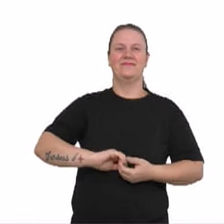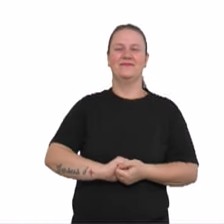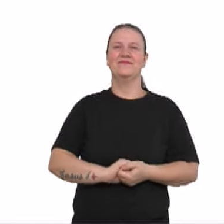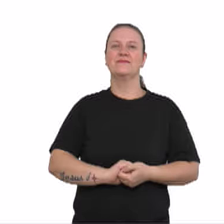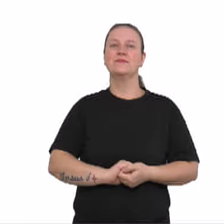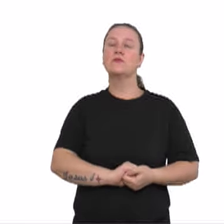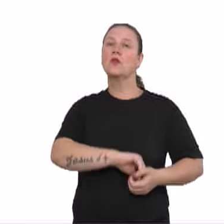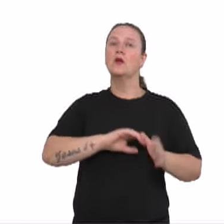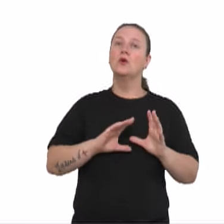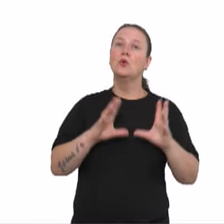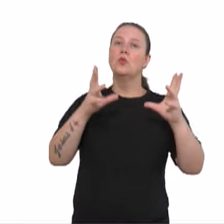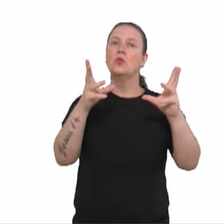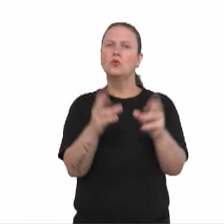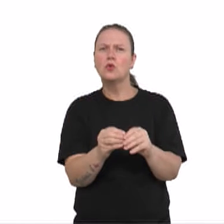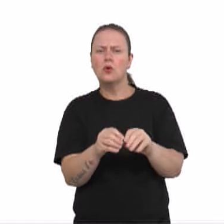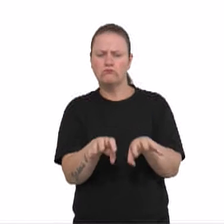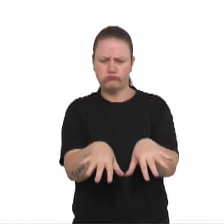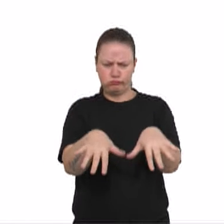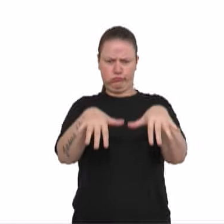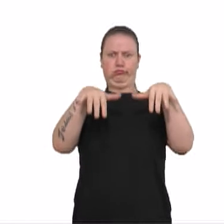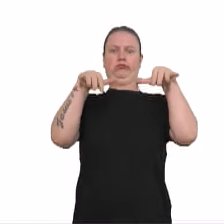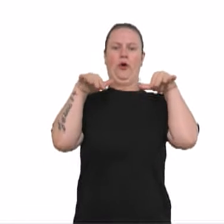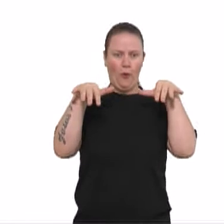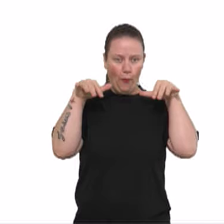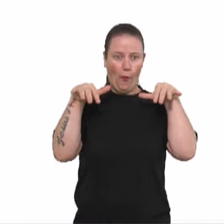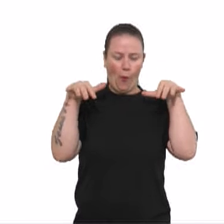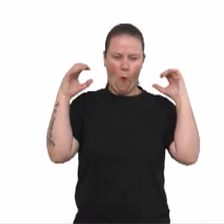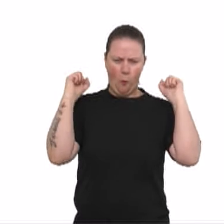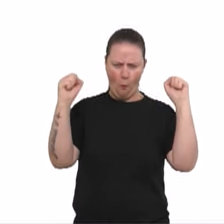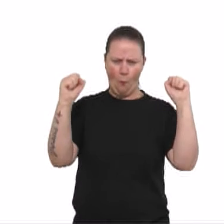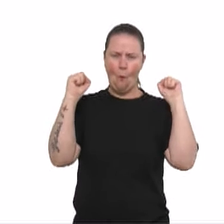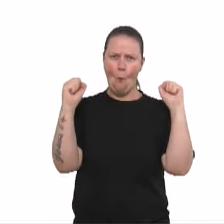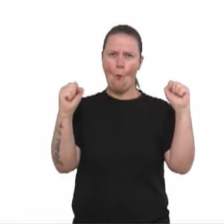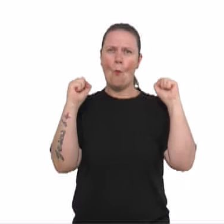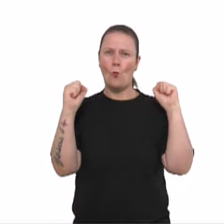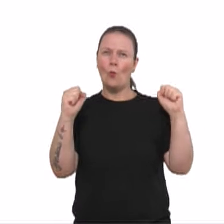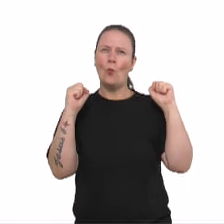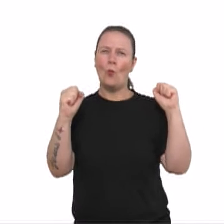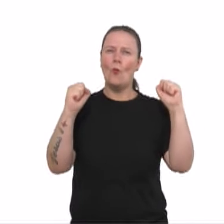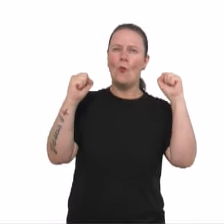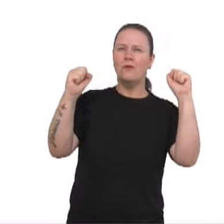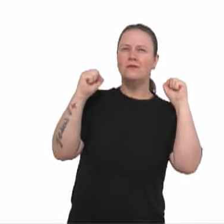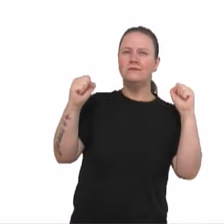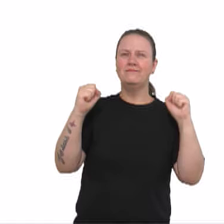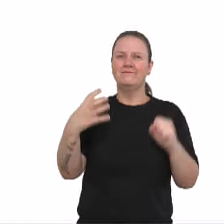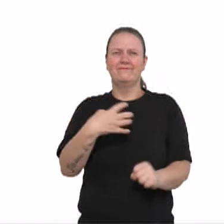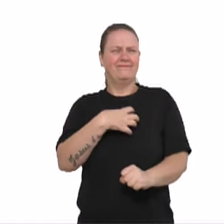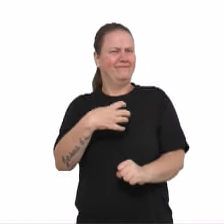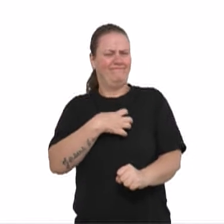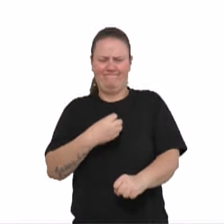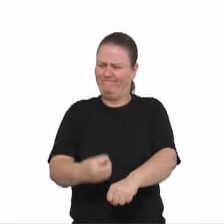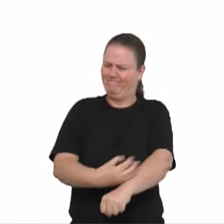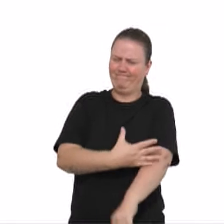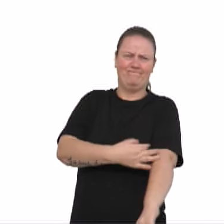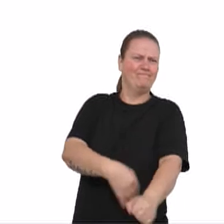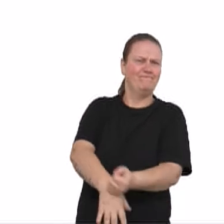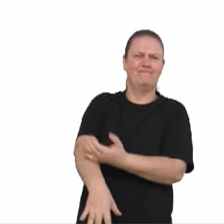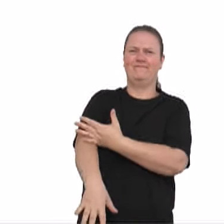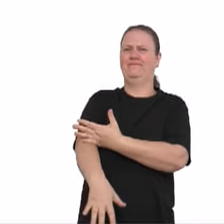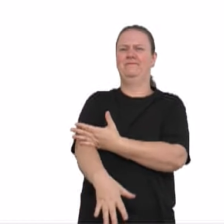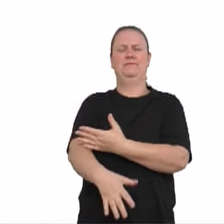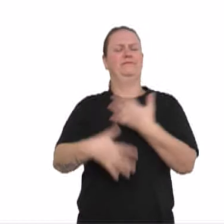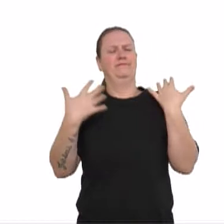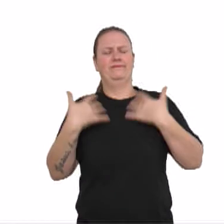Para toda a gente corintiana, para essa Fiel que me emociona e me arrepia, pro